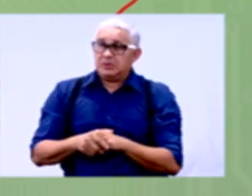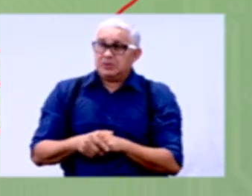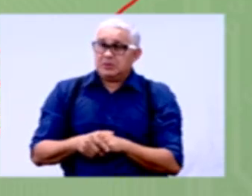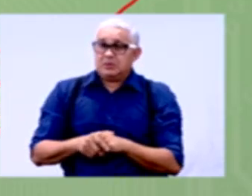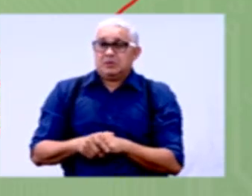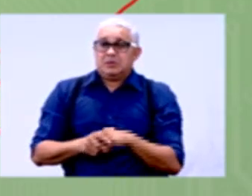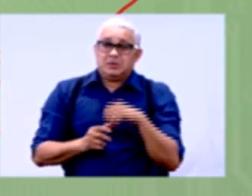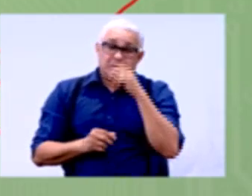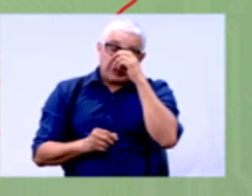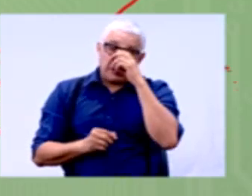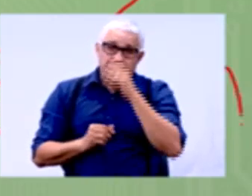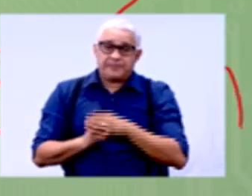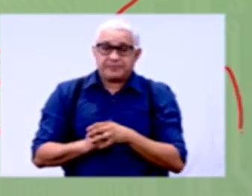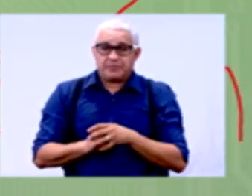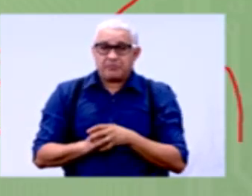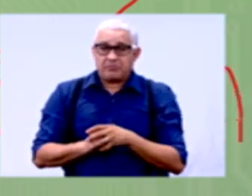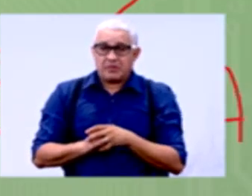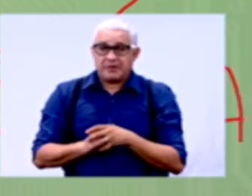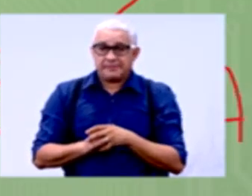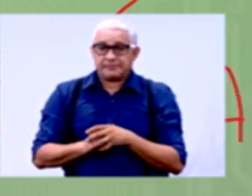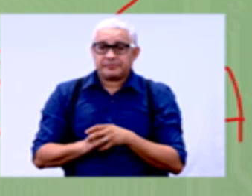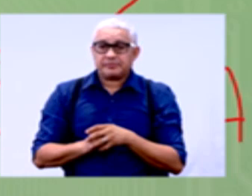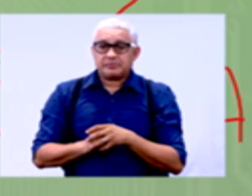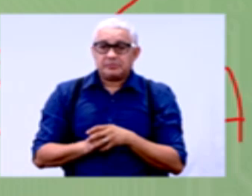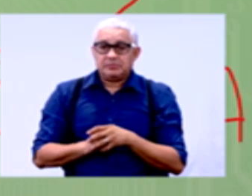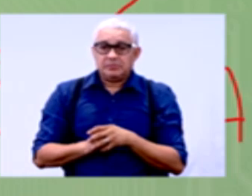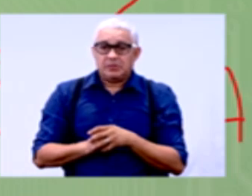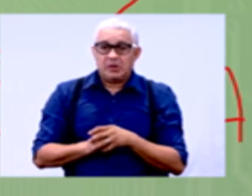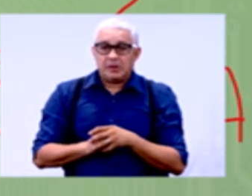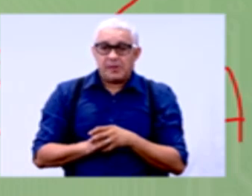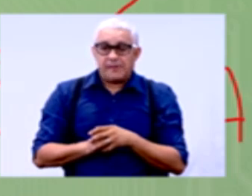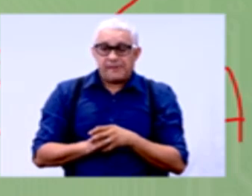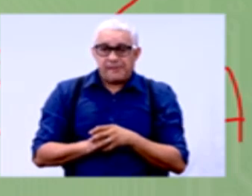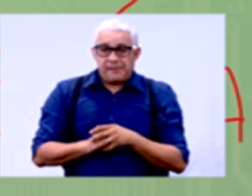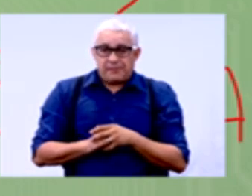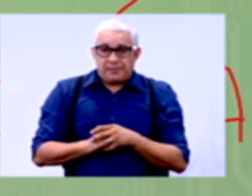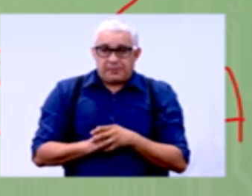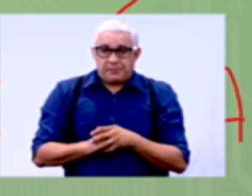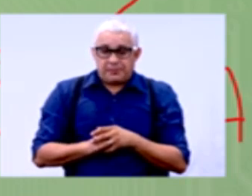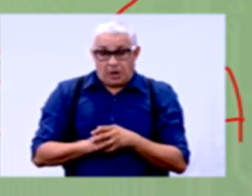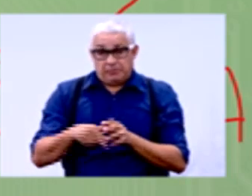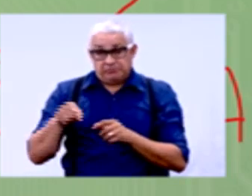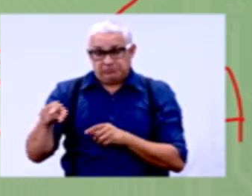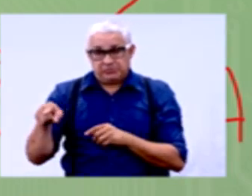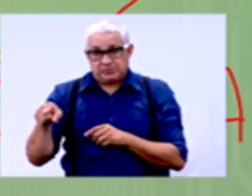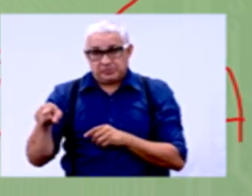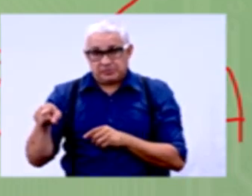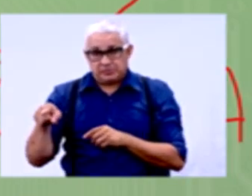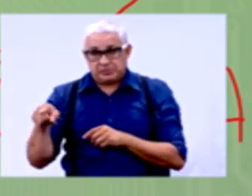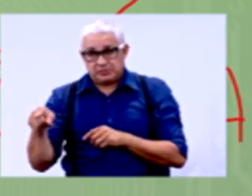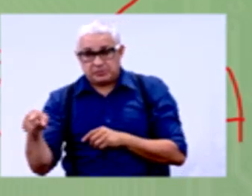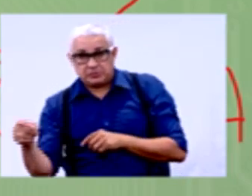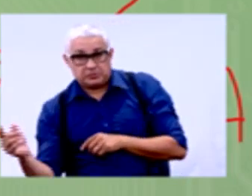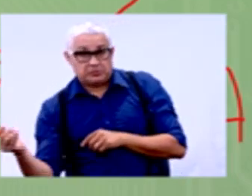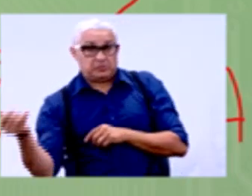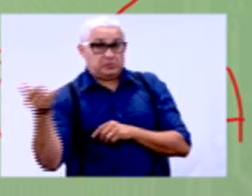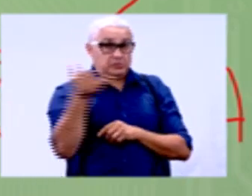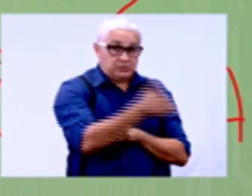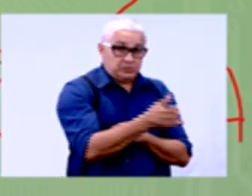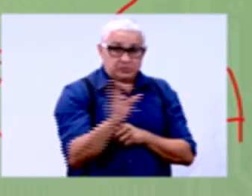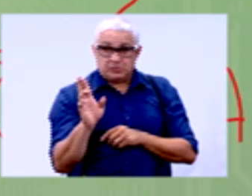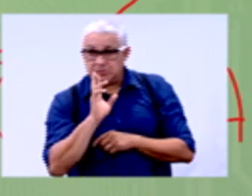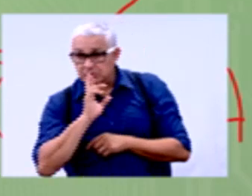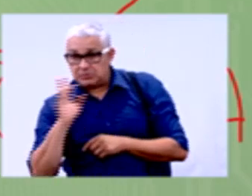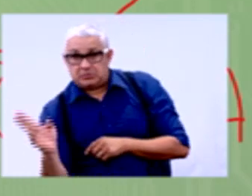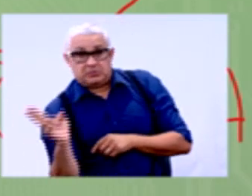certo? Processa essas informações e, logicamente, ela vai devolver